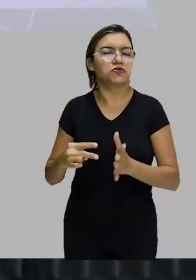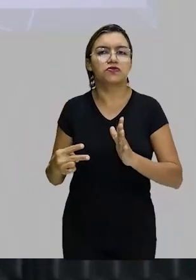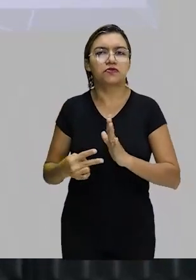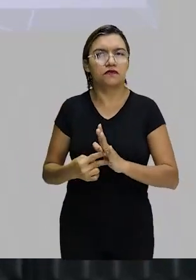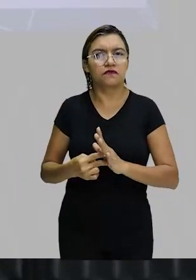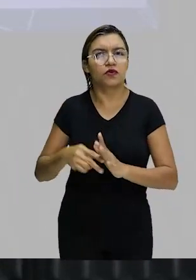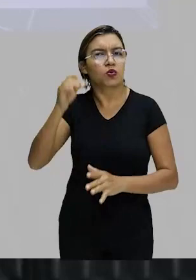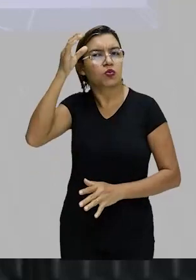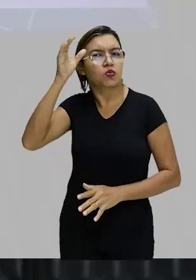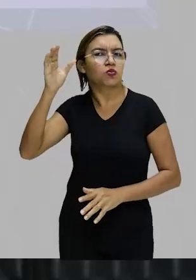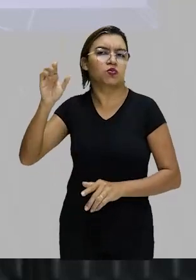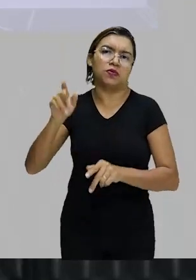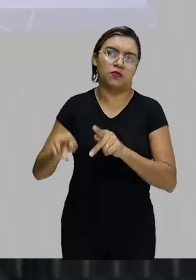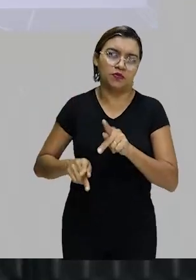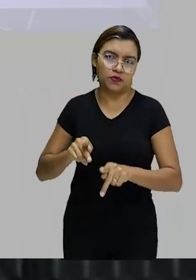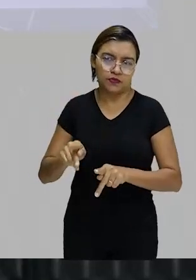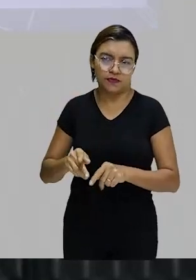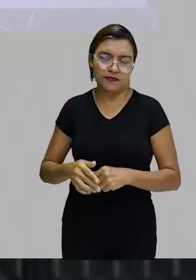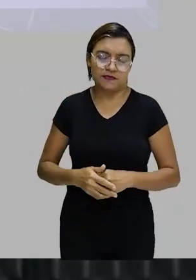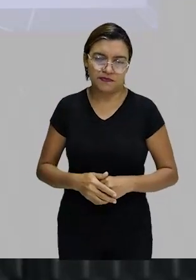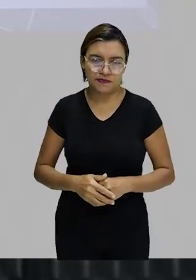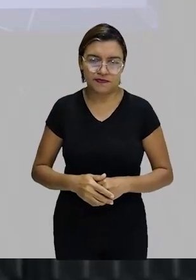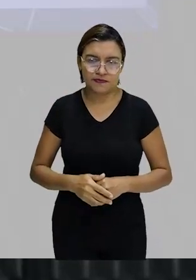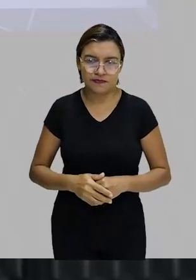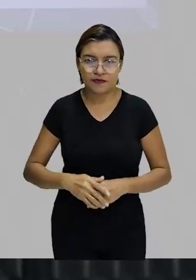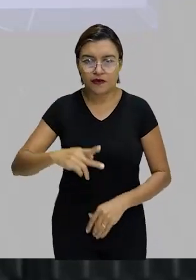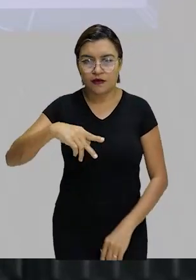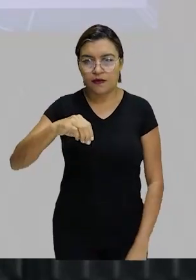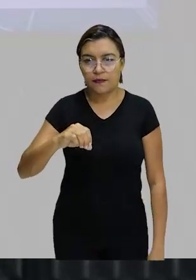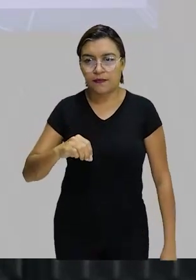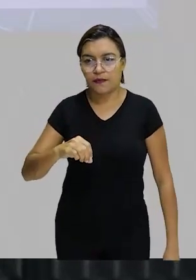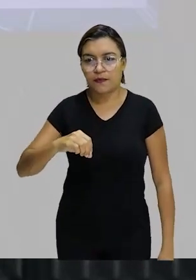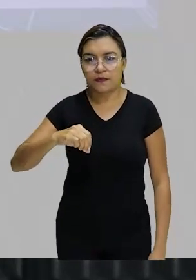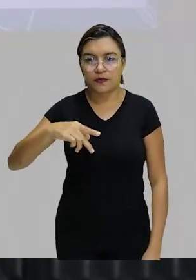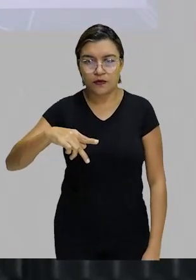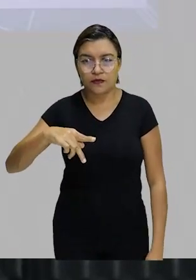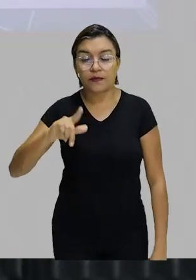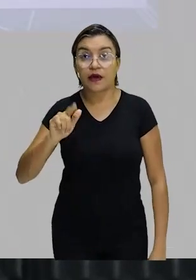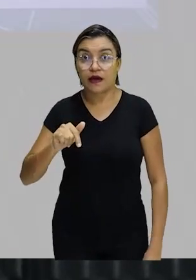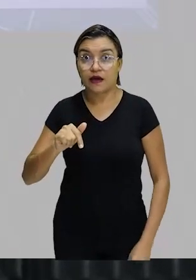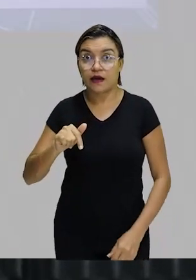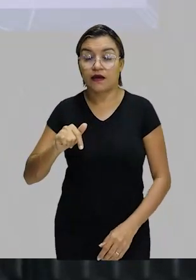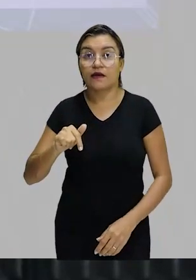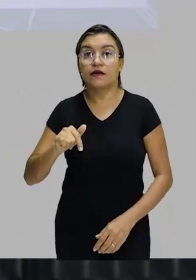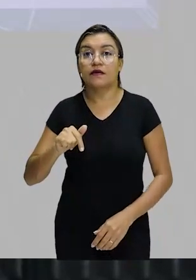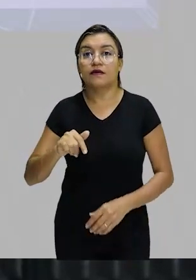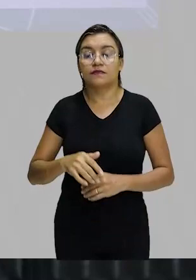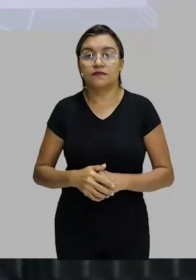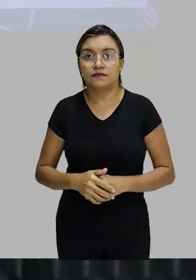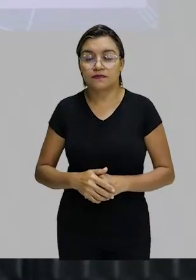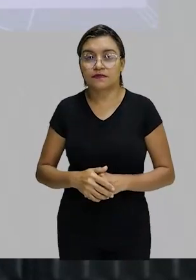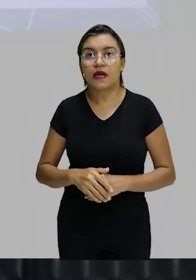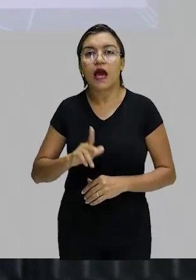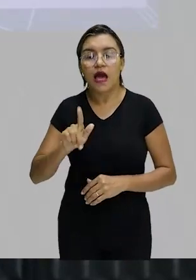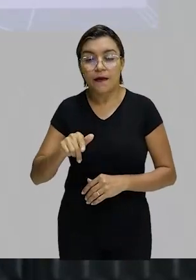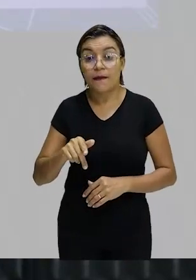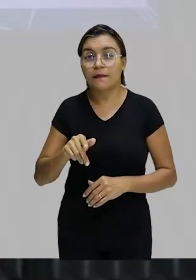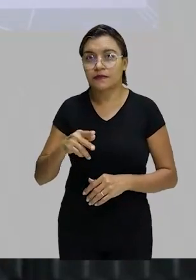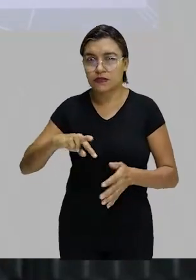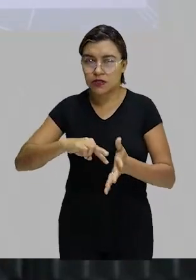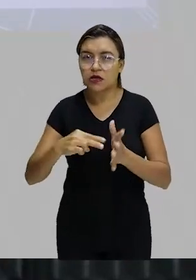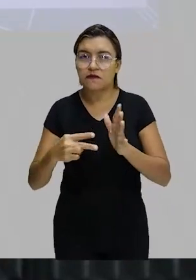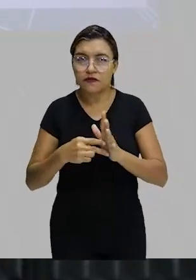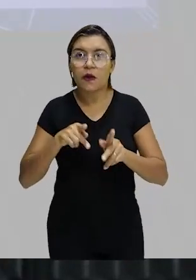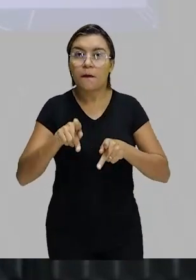pop? Tá? Então, começamos por aí. Popular culture, pop é a abreviação de popular, que é popular,